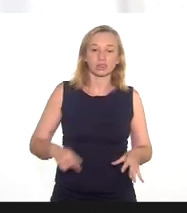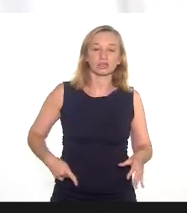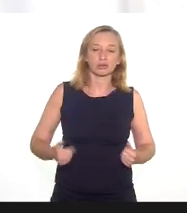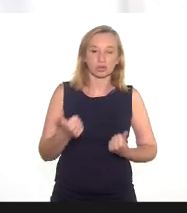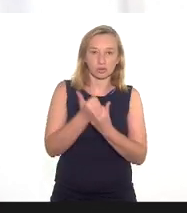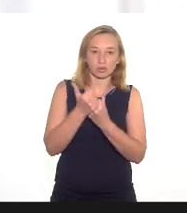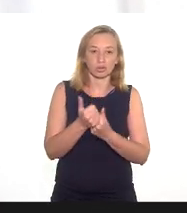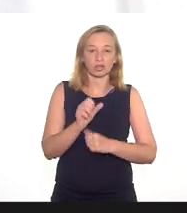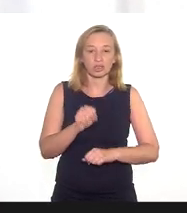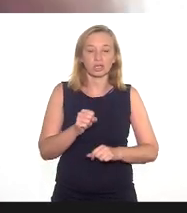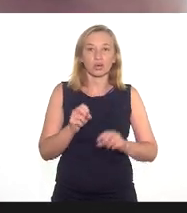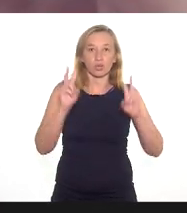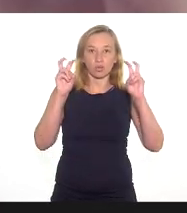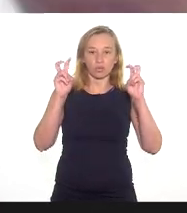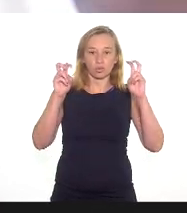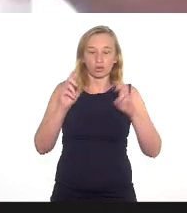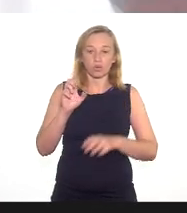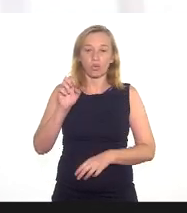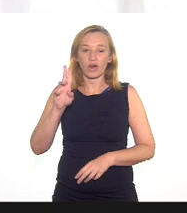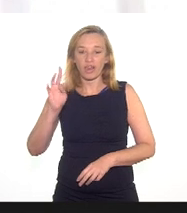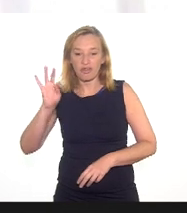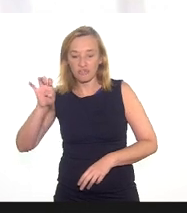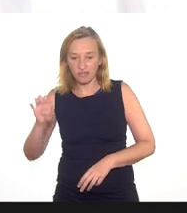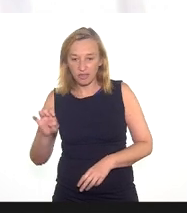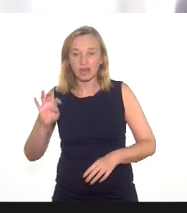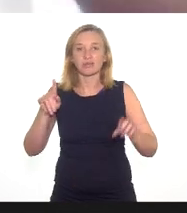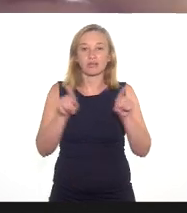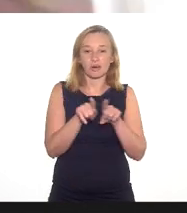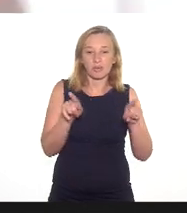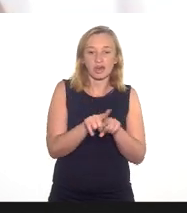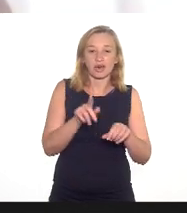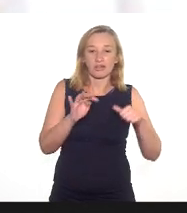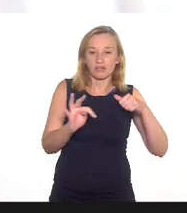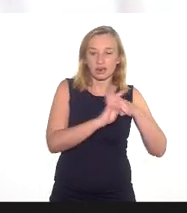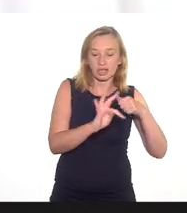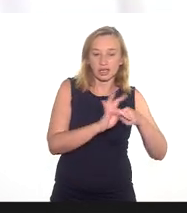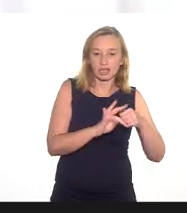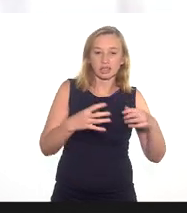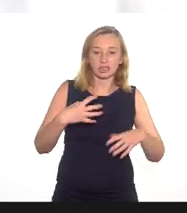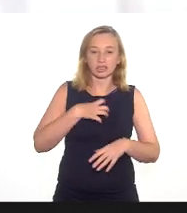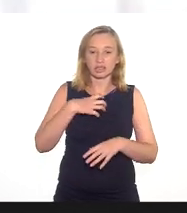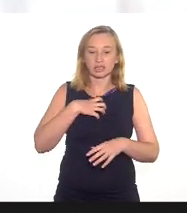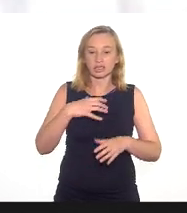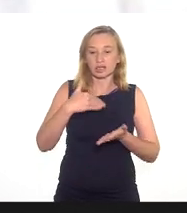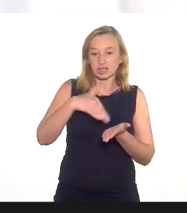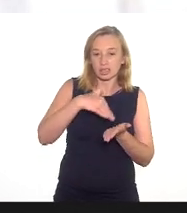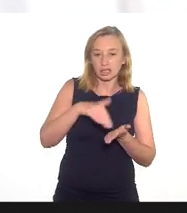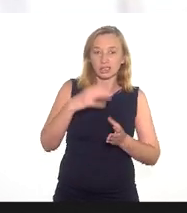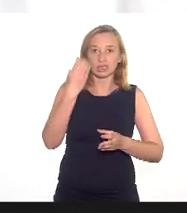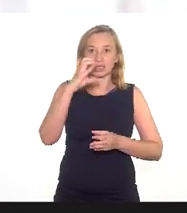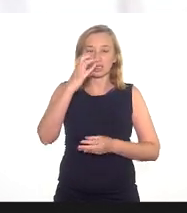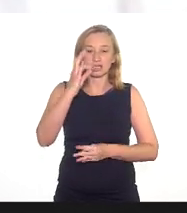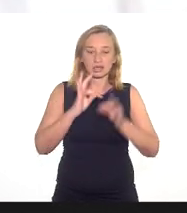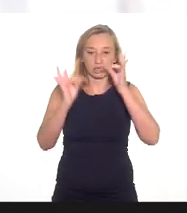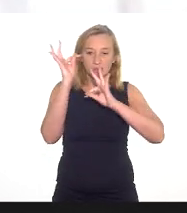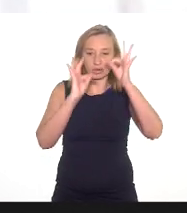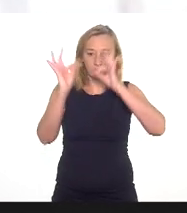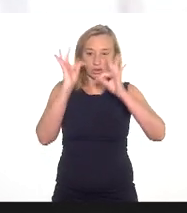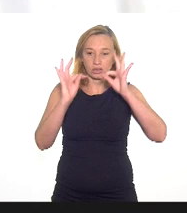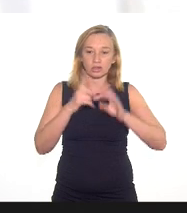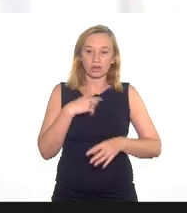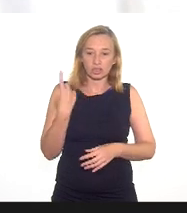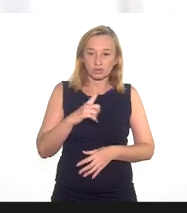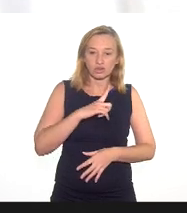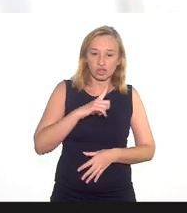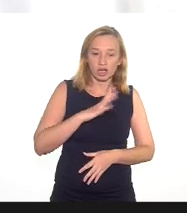suporte. A questão, o ENF e FATEC, tem que ser decidida no seio da Secretaria de Ciência e Tecnologia. Nós já tivemos